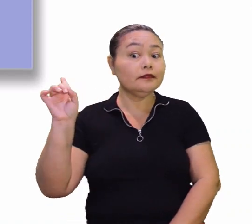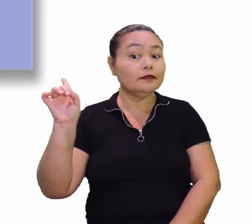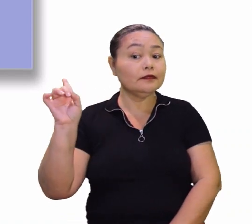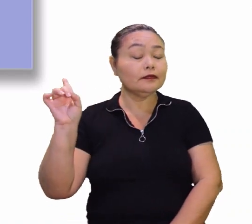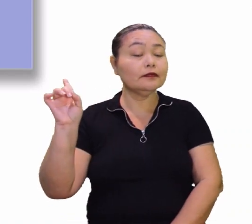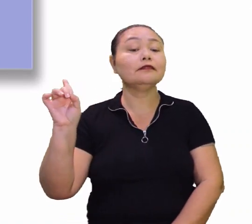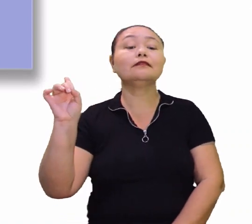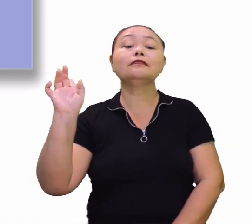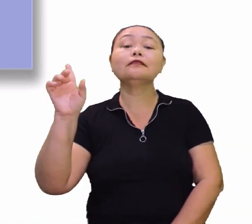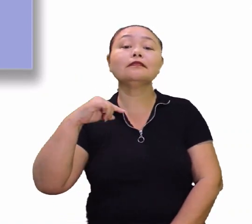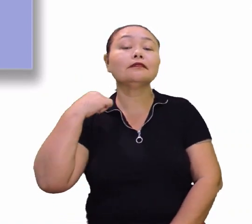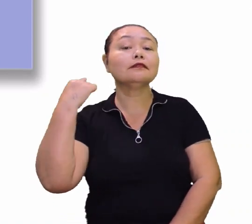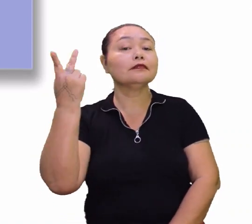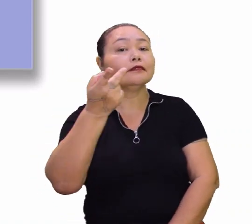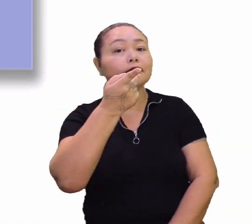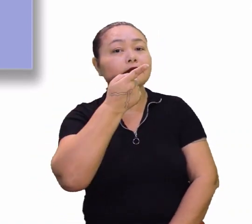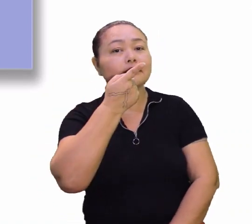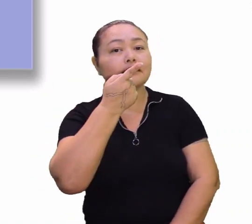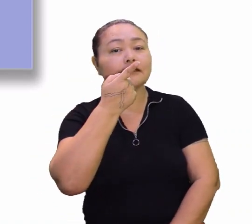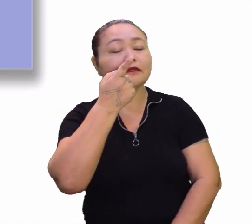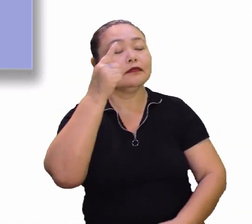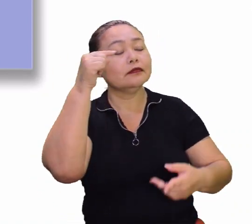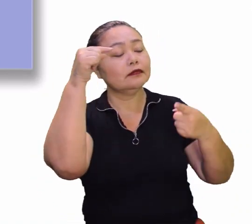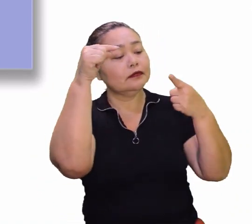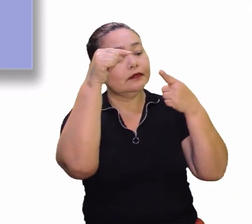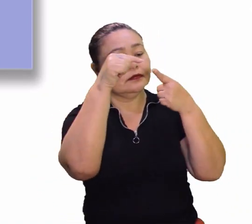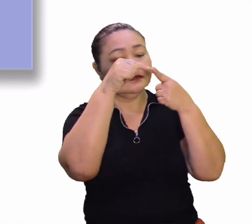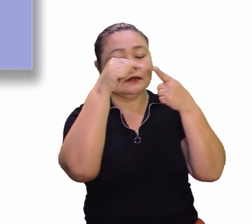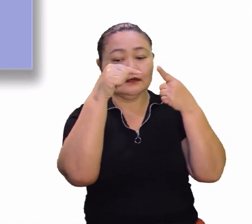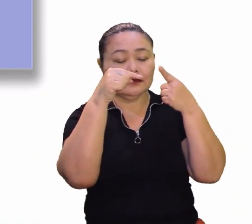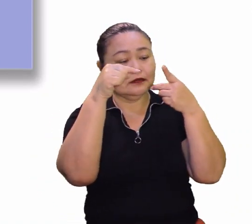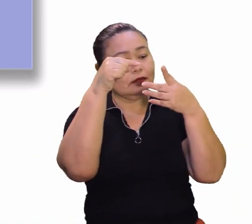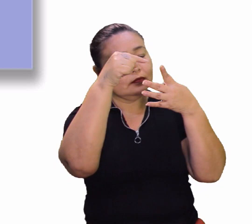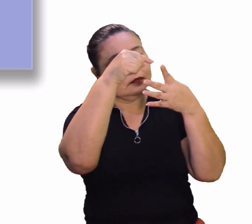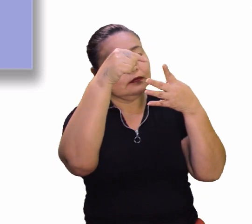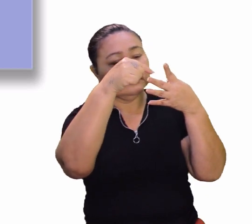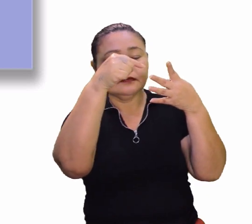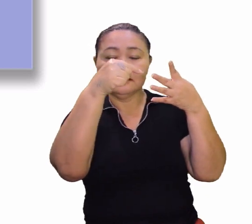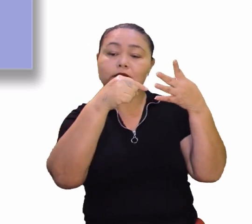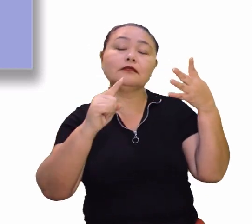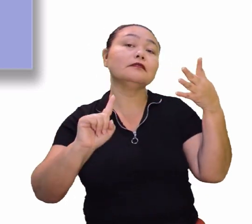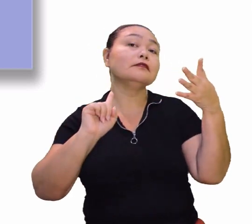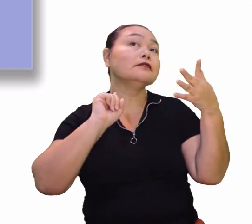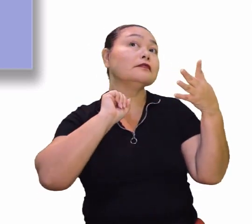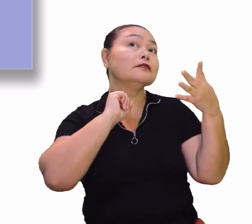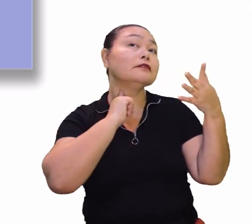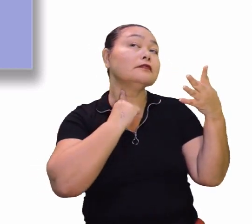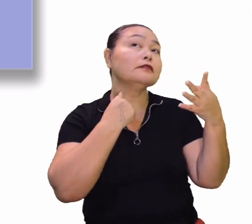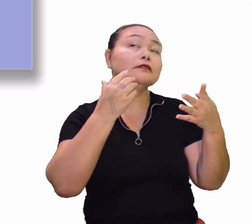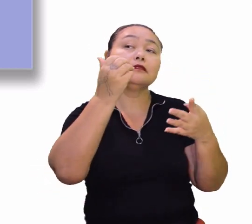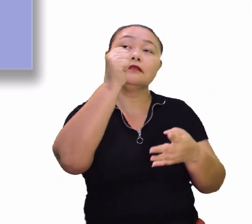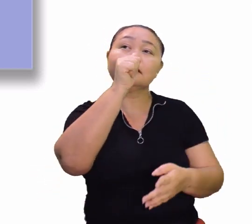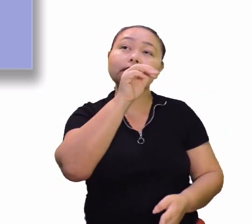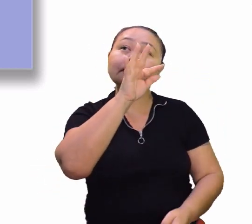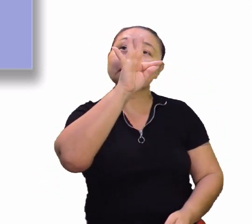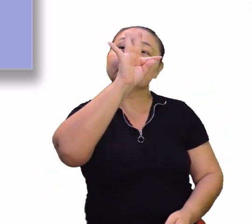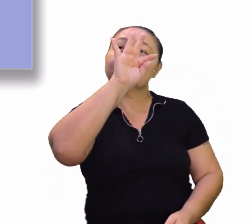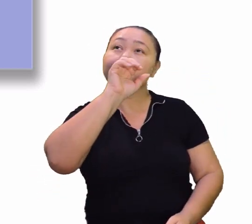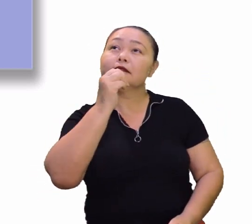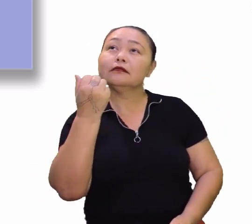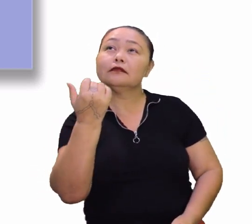Olha só, nós vamos falar sobre os tipos de poluição atmosférica. A